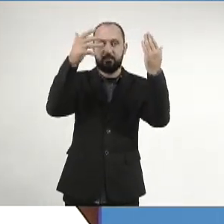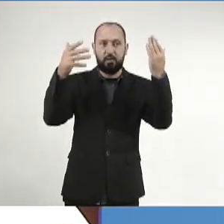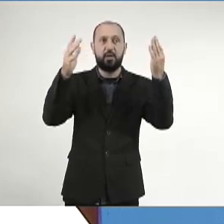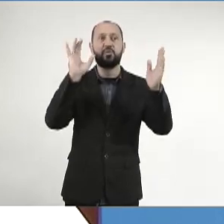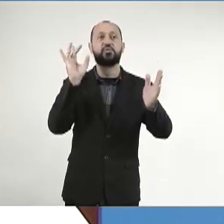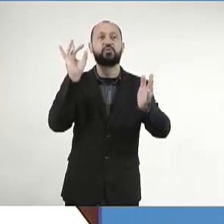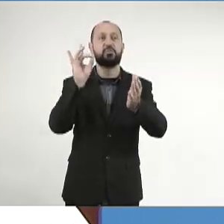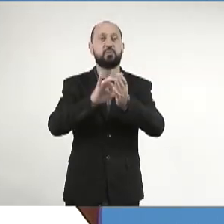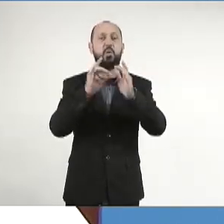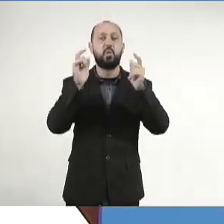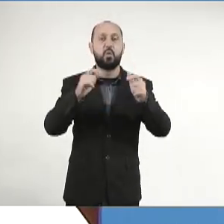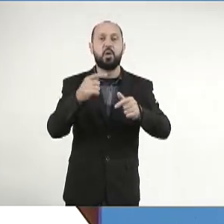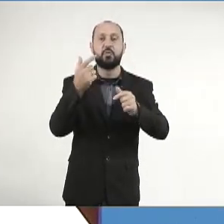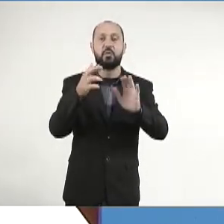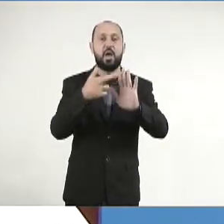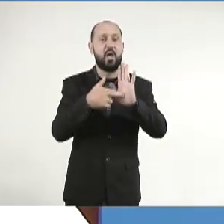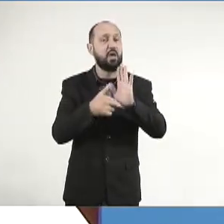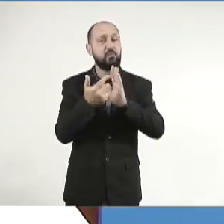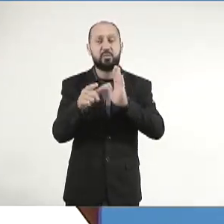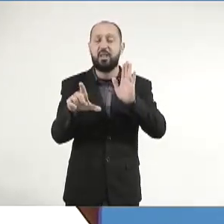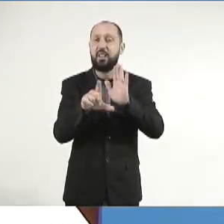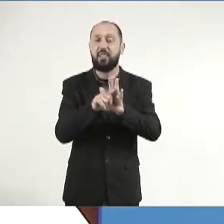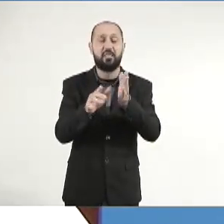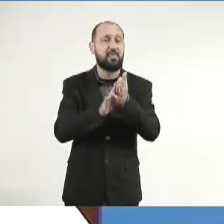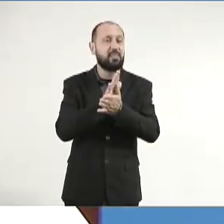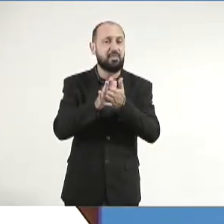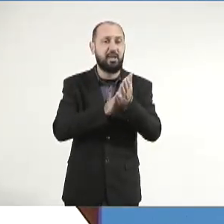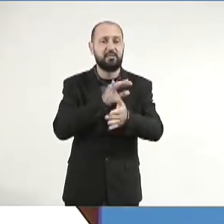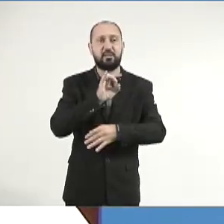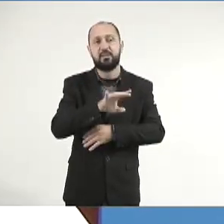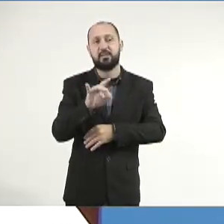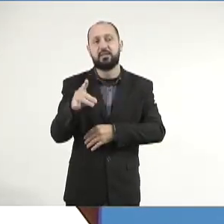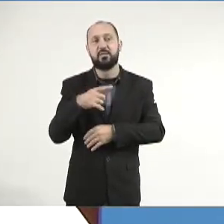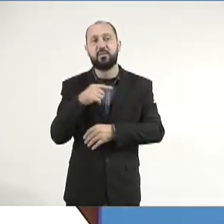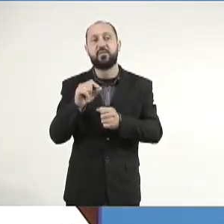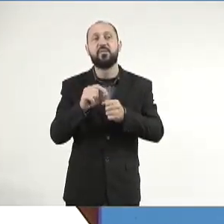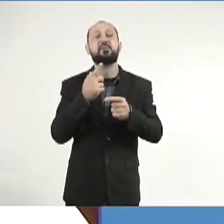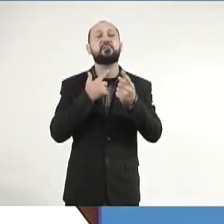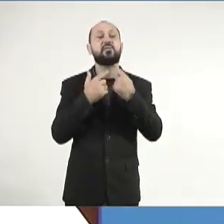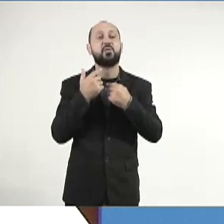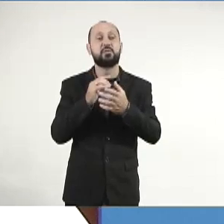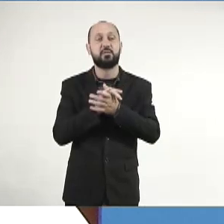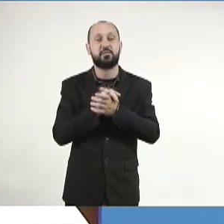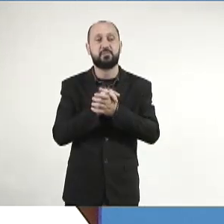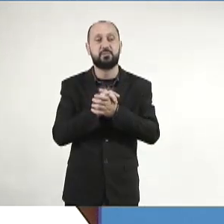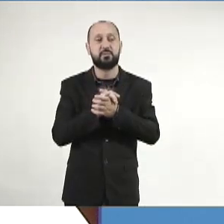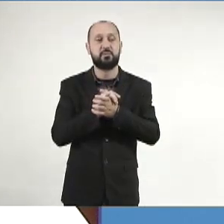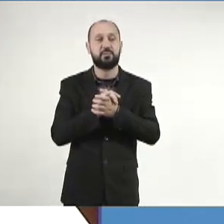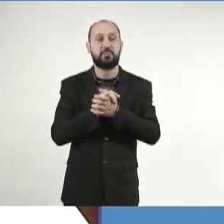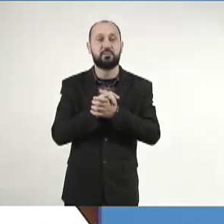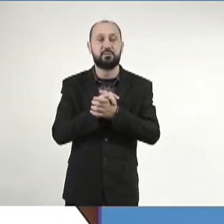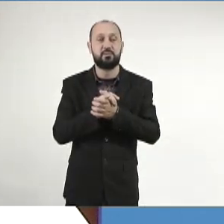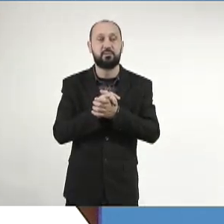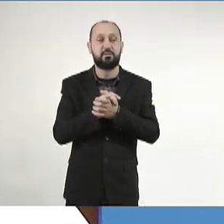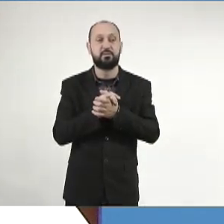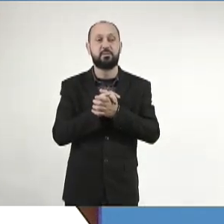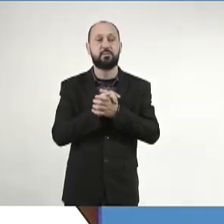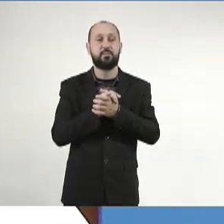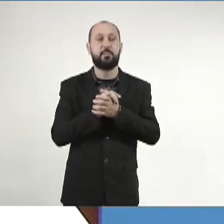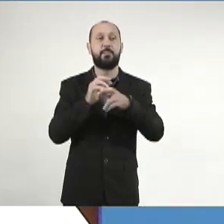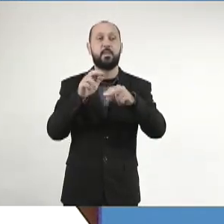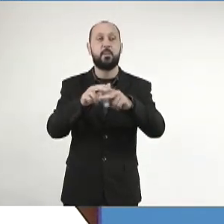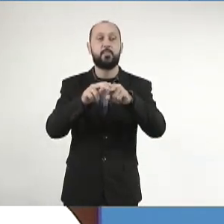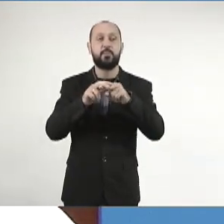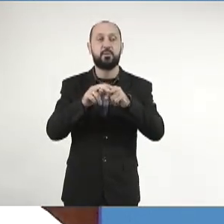de fato um lugar que não tem regra, que não tem lei, cada um faz o que bem entende. Por isso, é importante